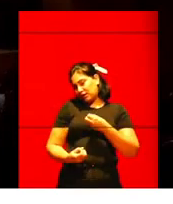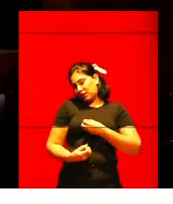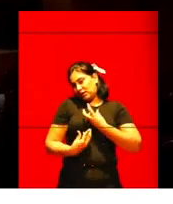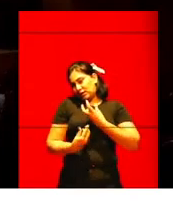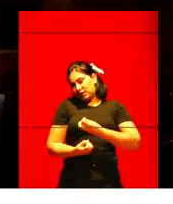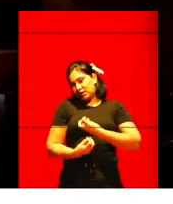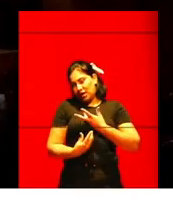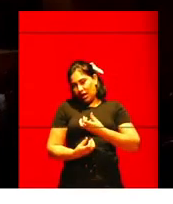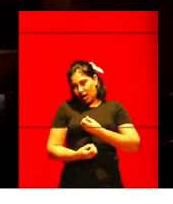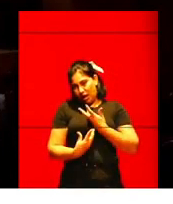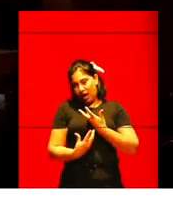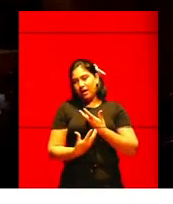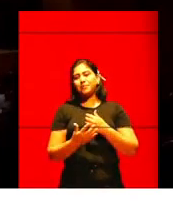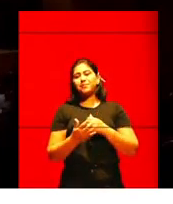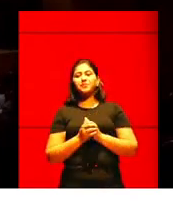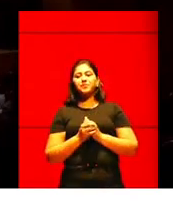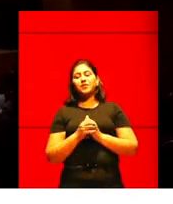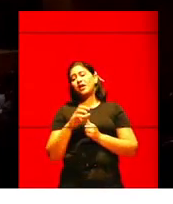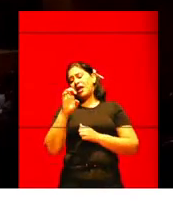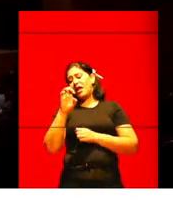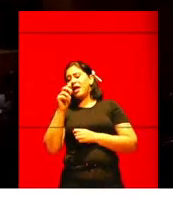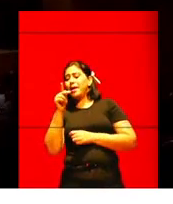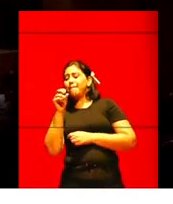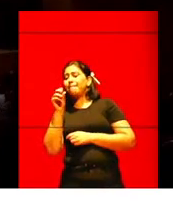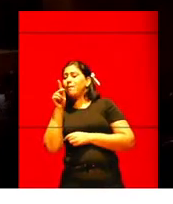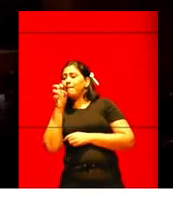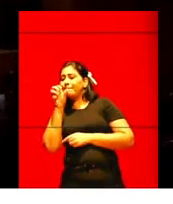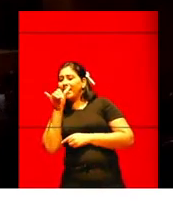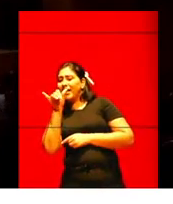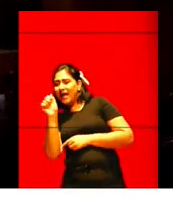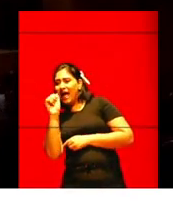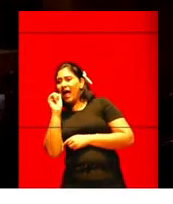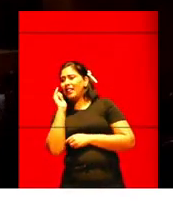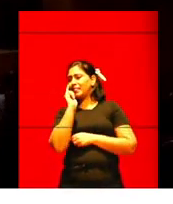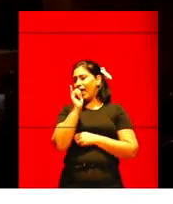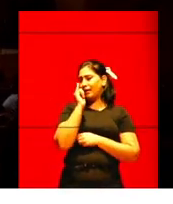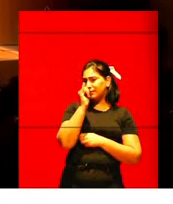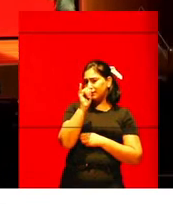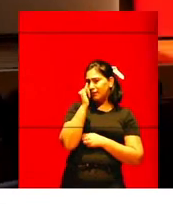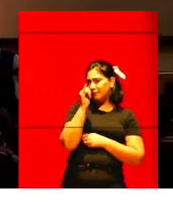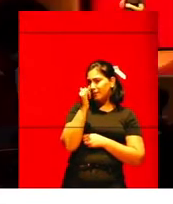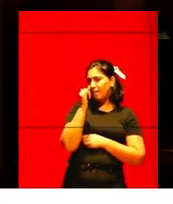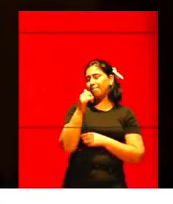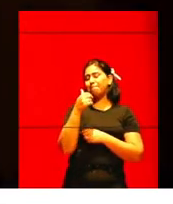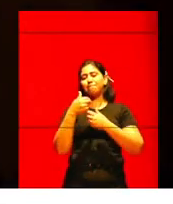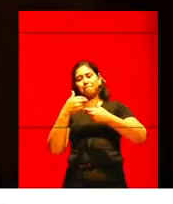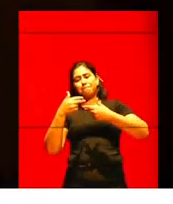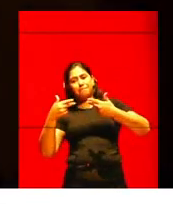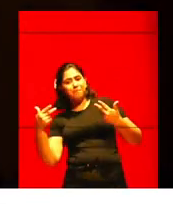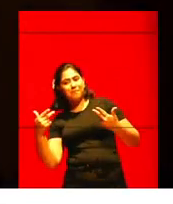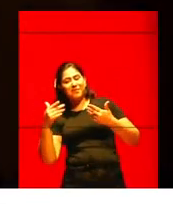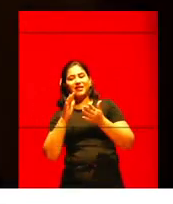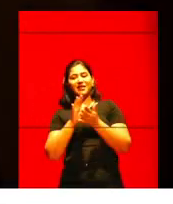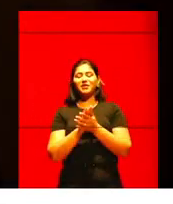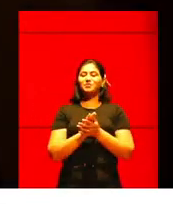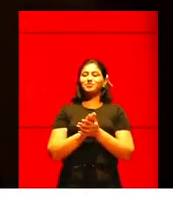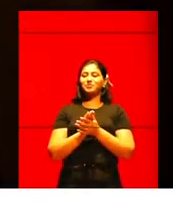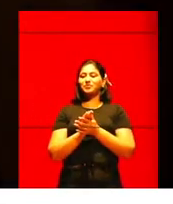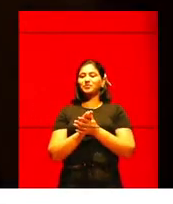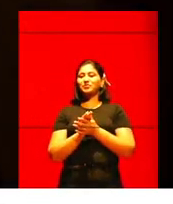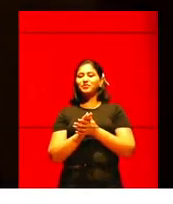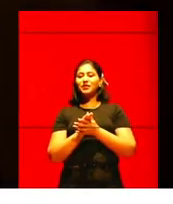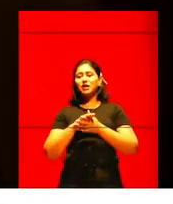gênero épico das epopeias, das narrativas, né? Os grandes textos que a gente lê na vida. Conto,